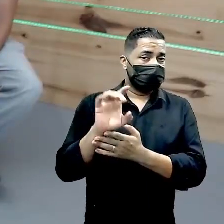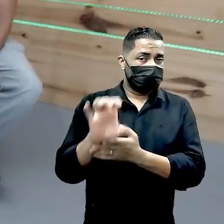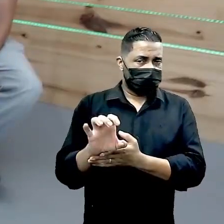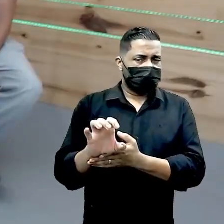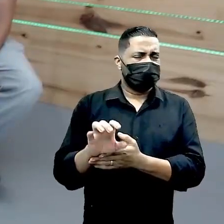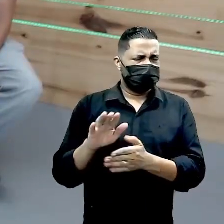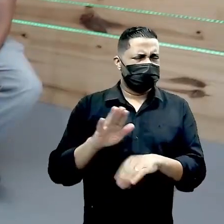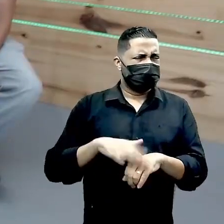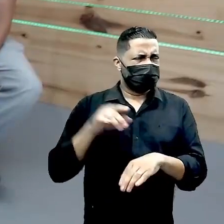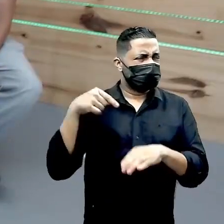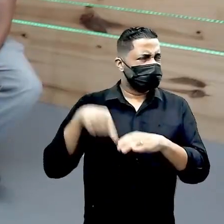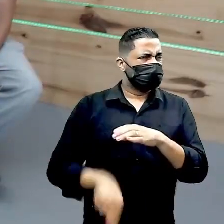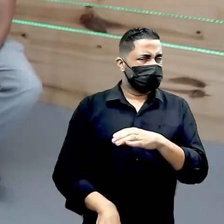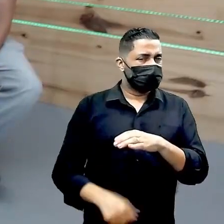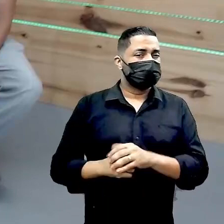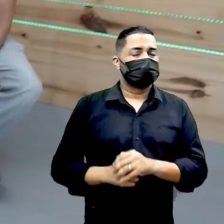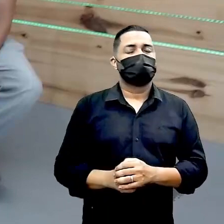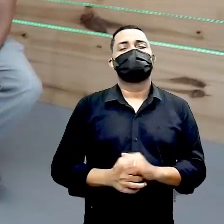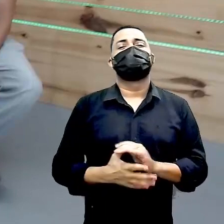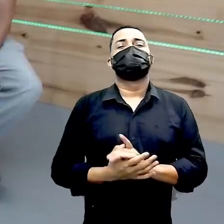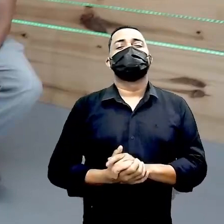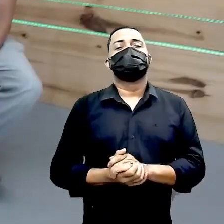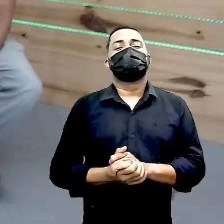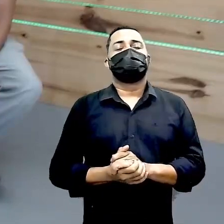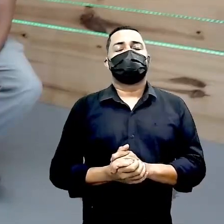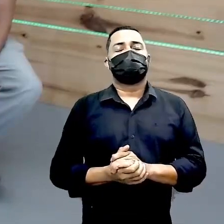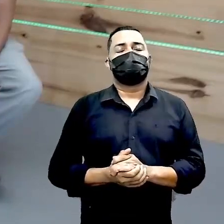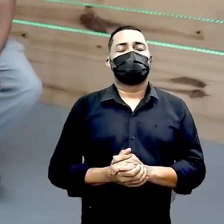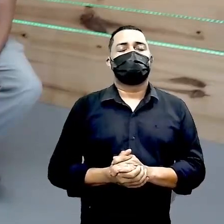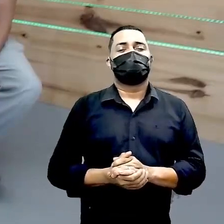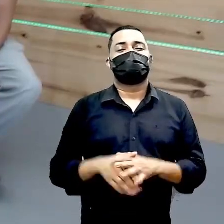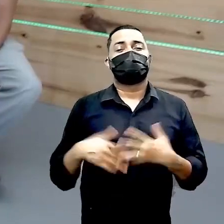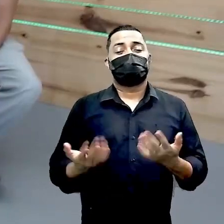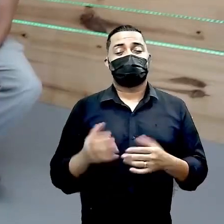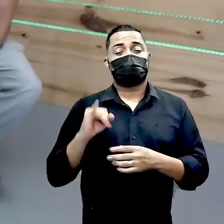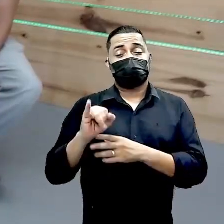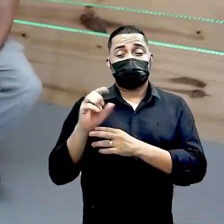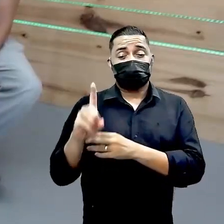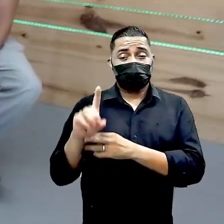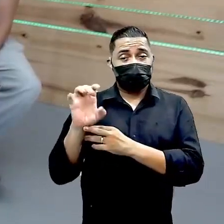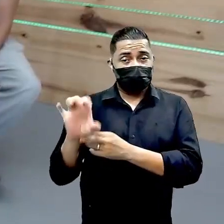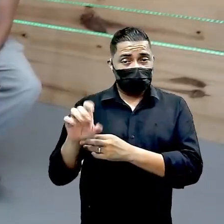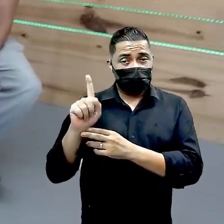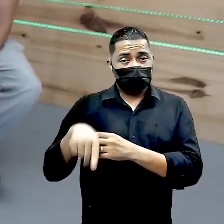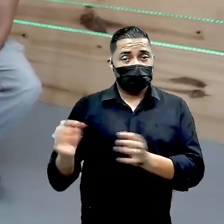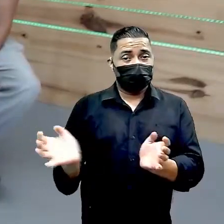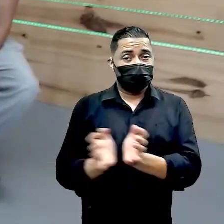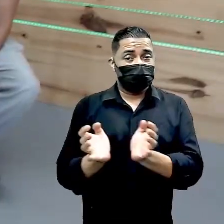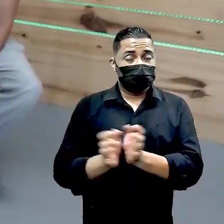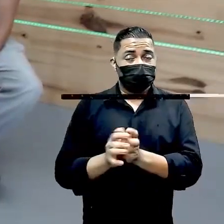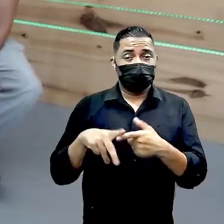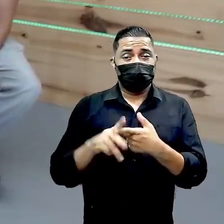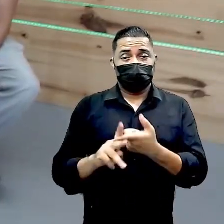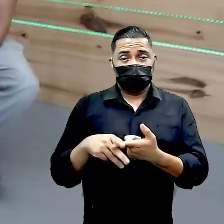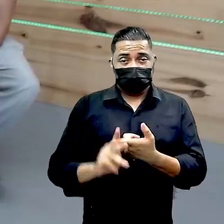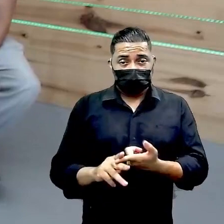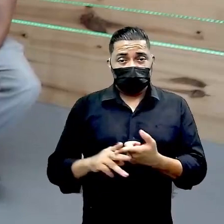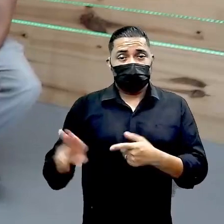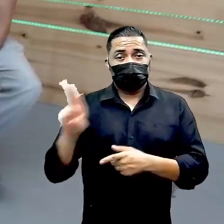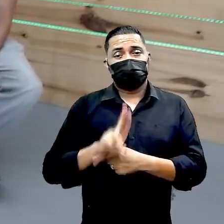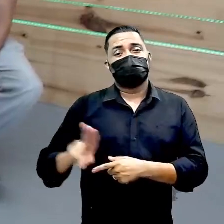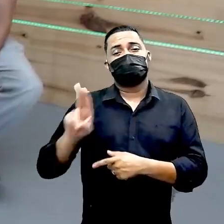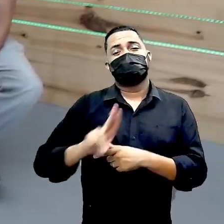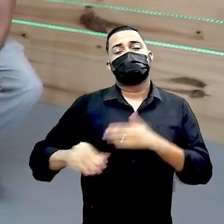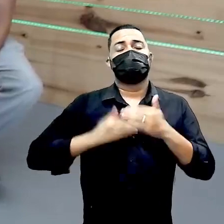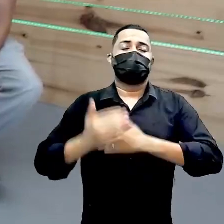mais complicado do que editor de texto, né? A IDE, na verdade, é um conjunto de ferramentas que a gente utiliza